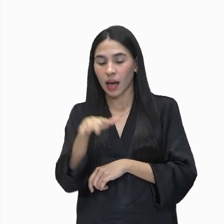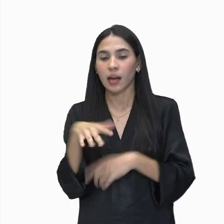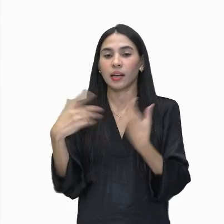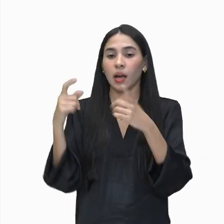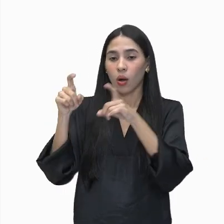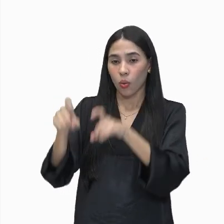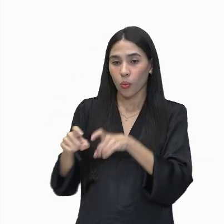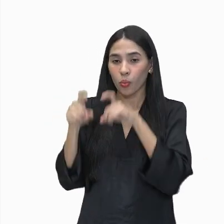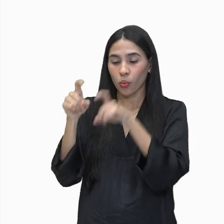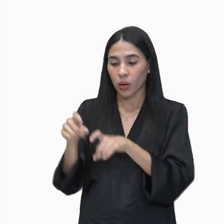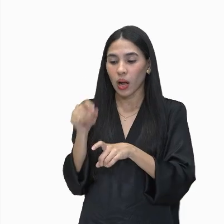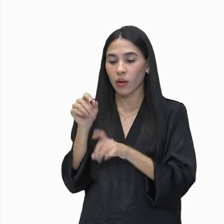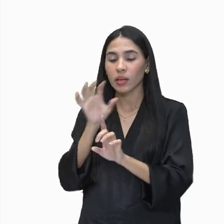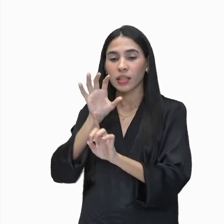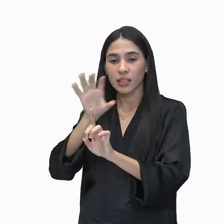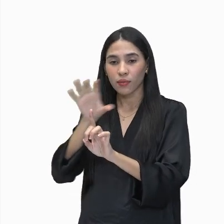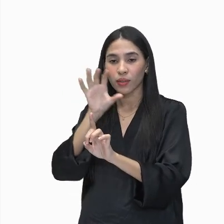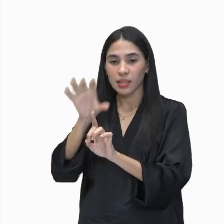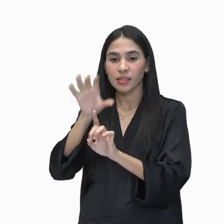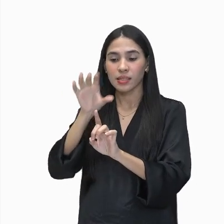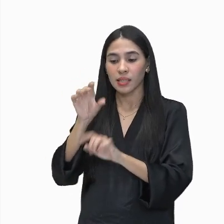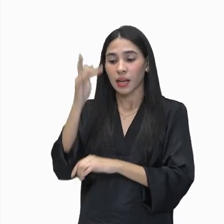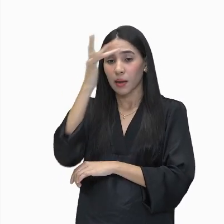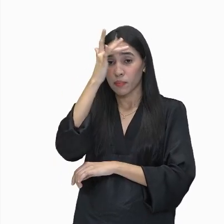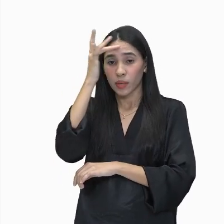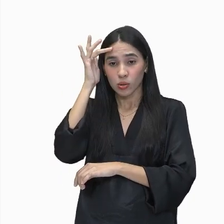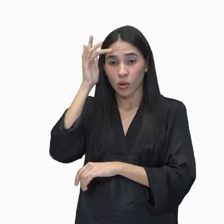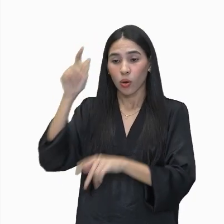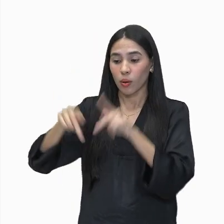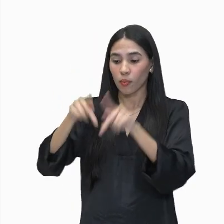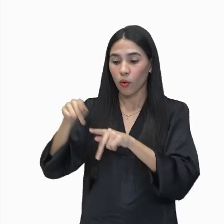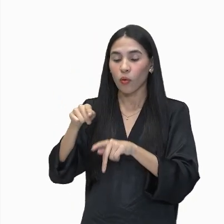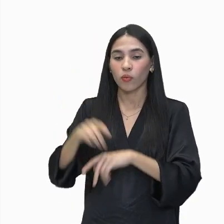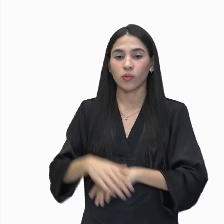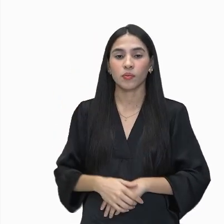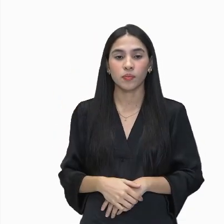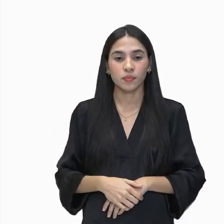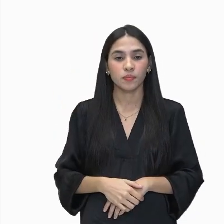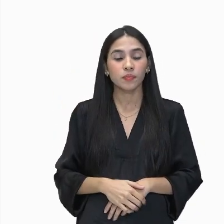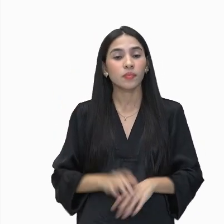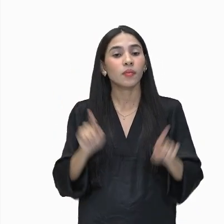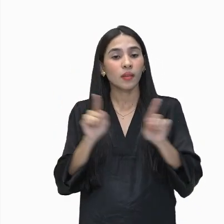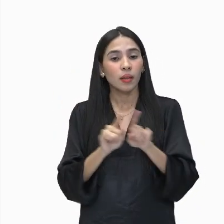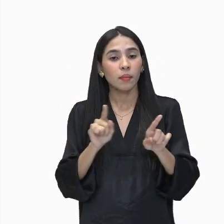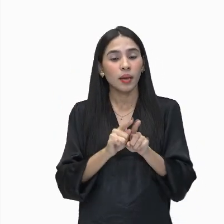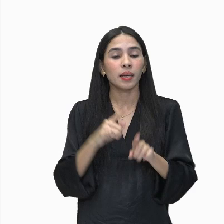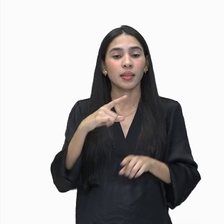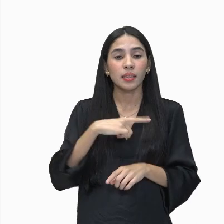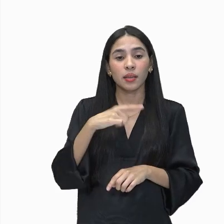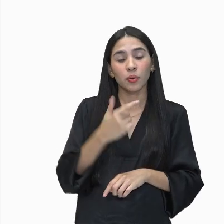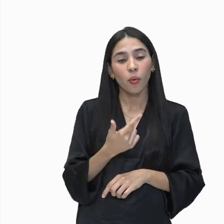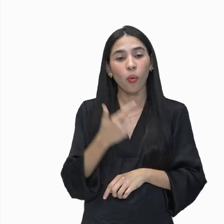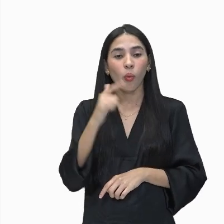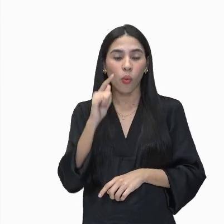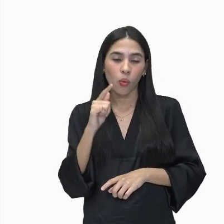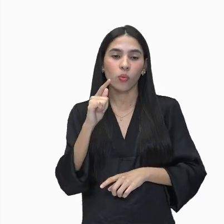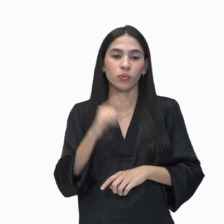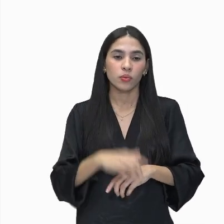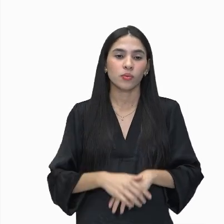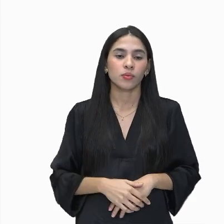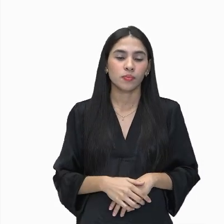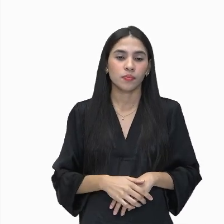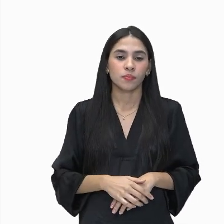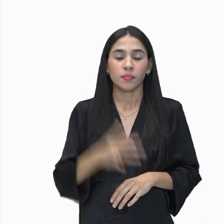acaba afetando essas populações. E aí também nós temos outras condições adversas, né, onde as